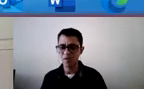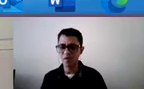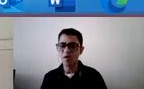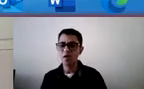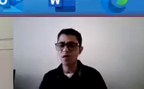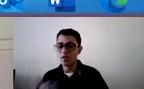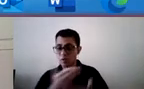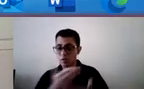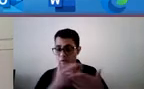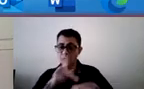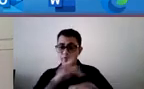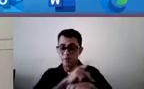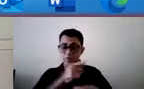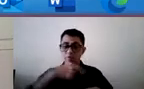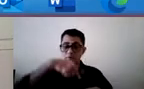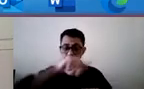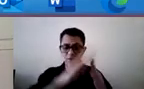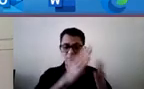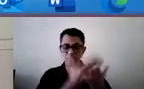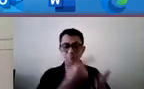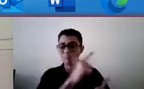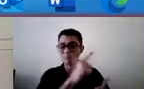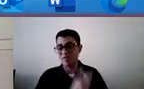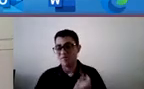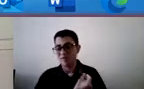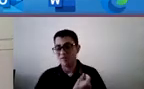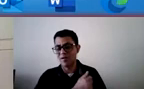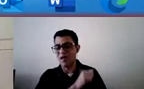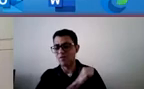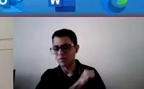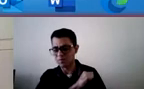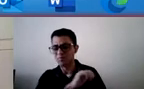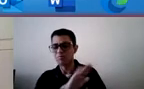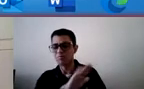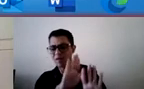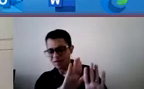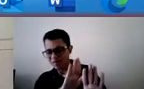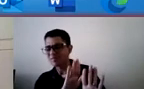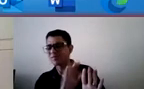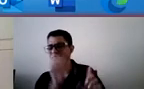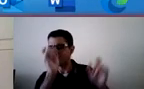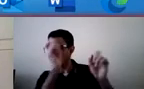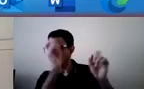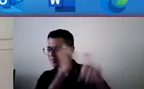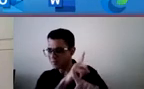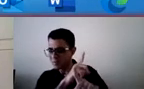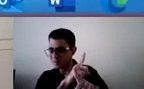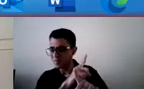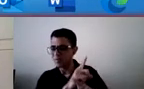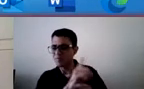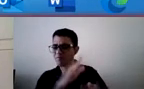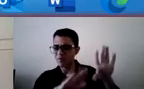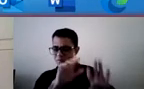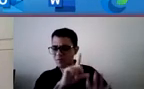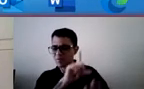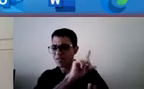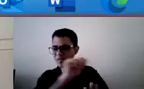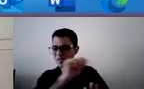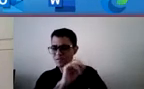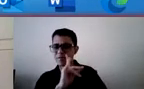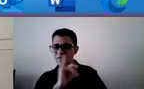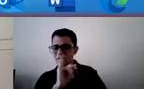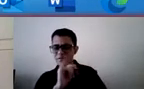nós, professores, fomos, mas não tinha alunos, né? Mas foi assim, bem, acho que não foi, deu uns 10 dias, deu? Não lembro, não